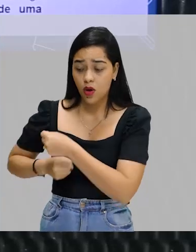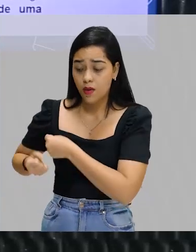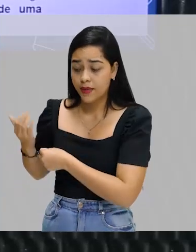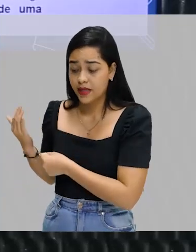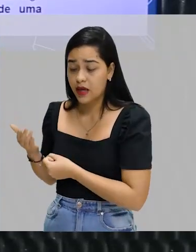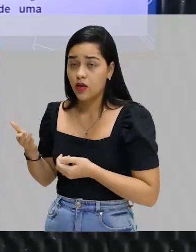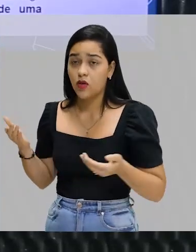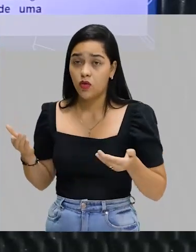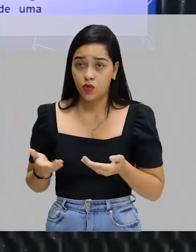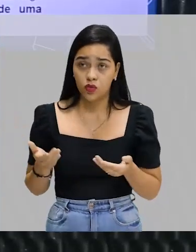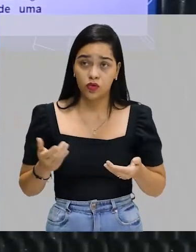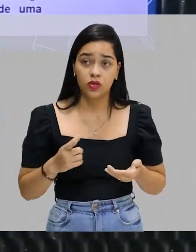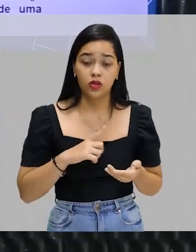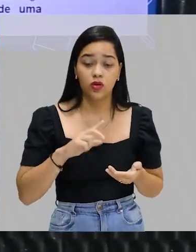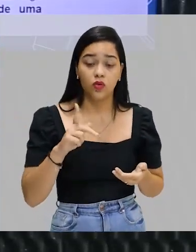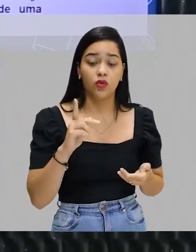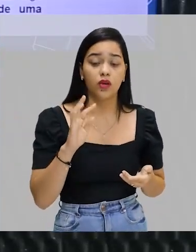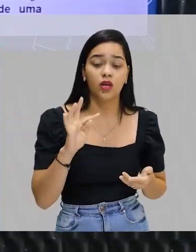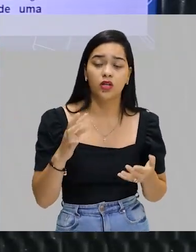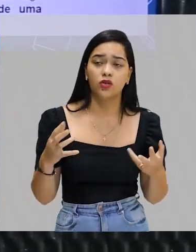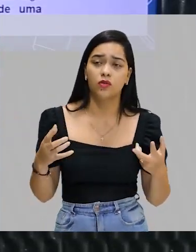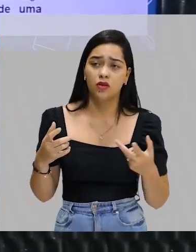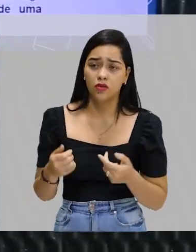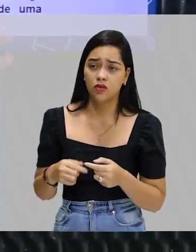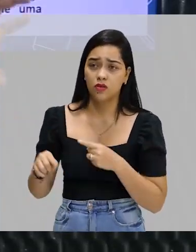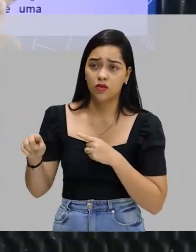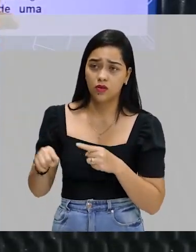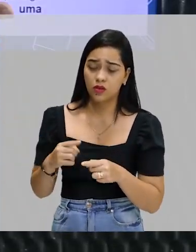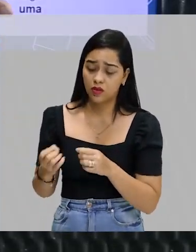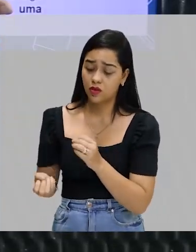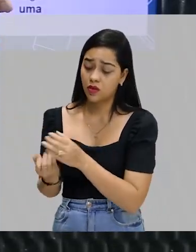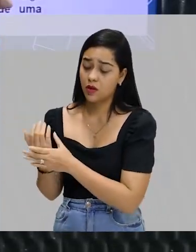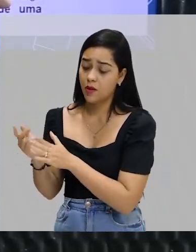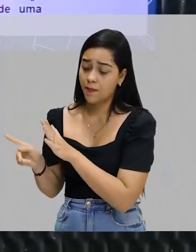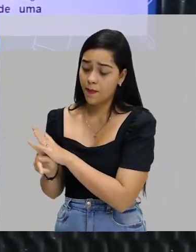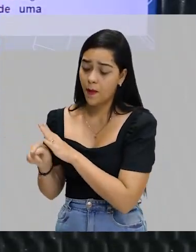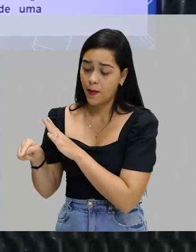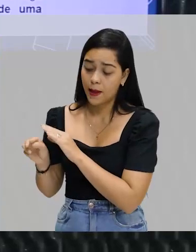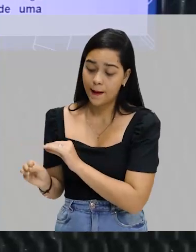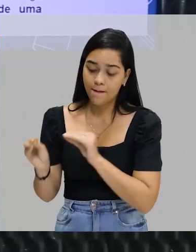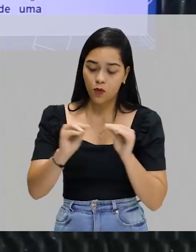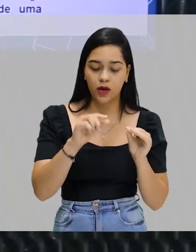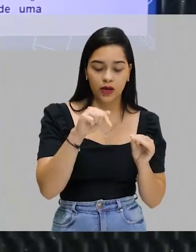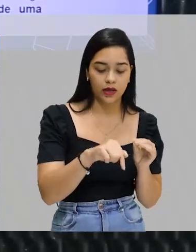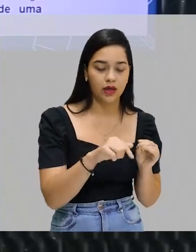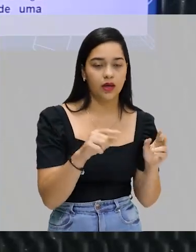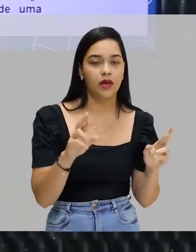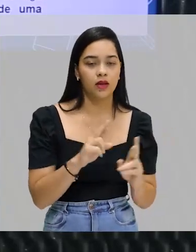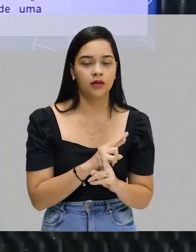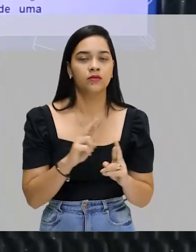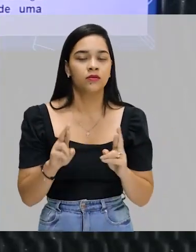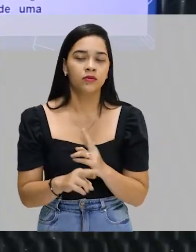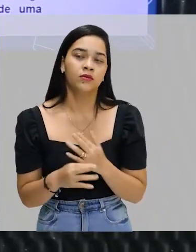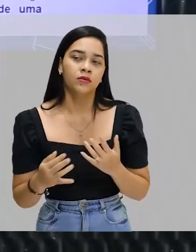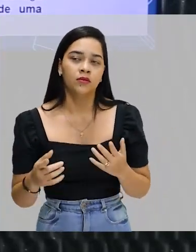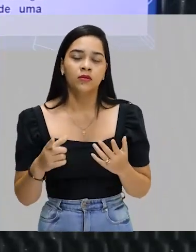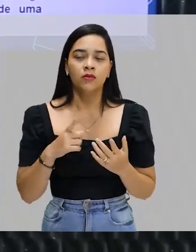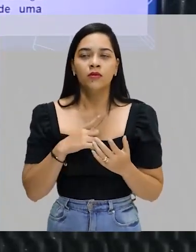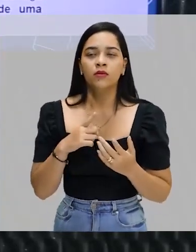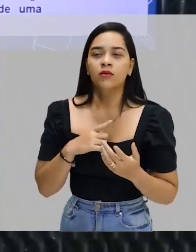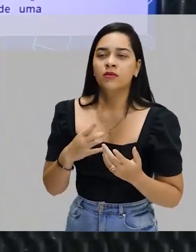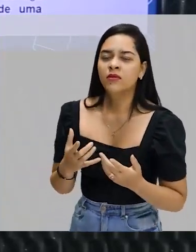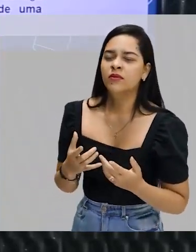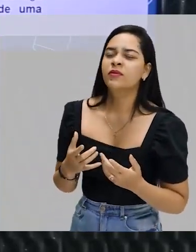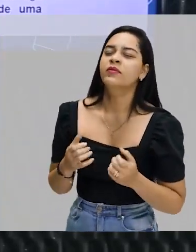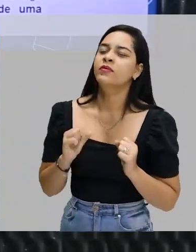ela vira um hit maravilhoso. Uma música que tinha uma origem específica, né, ela muda em função. Talvez isso aconteça.